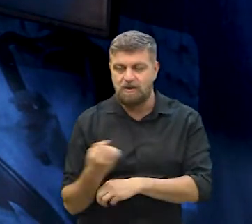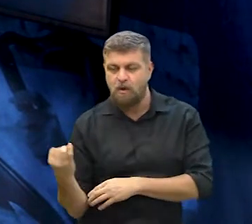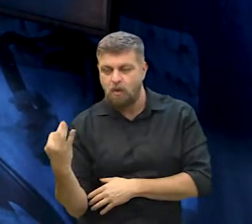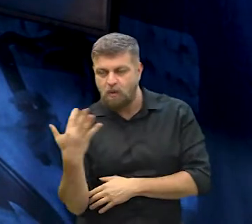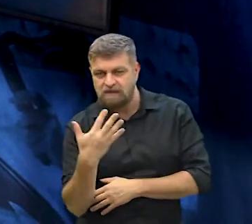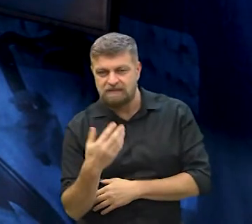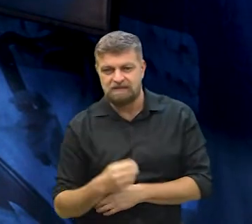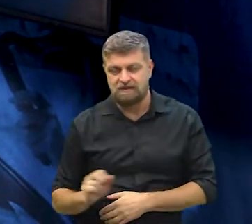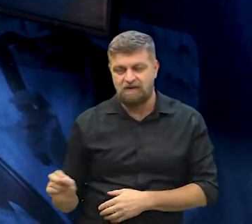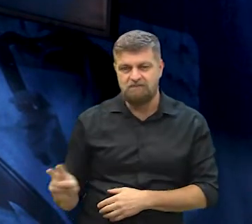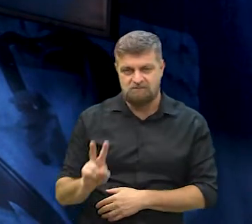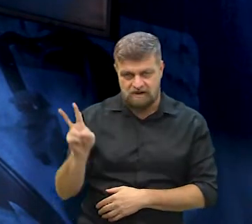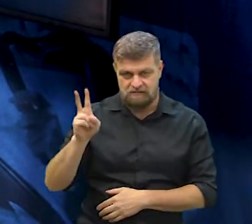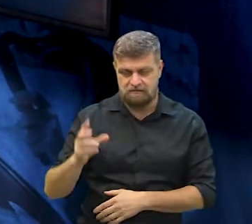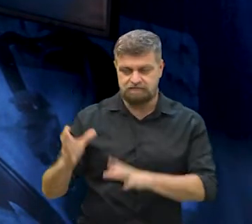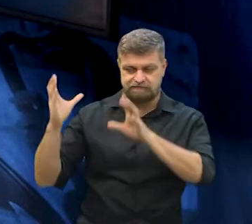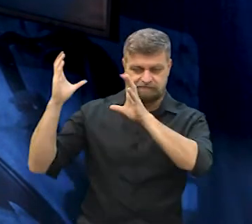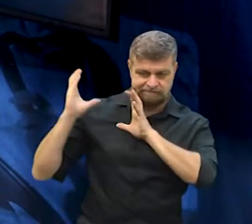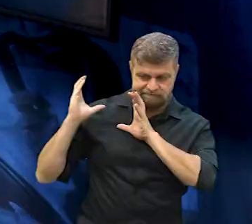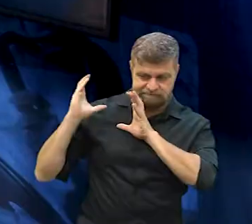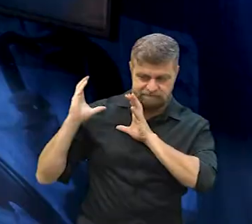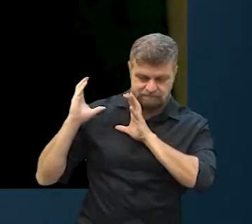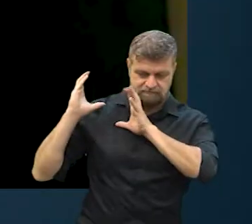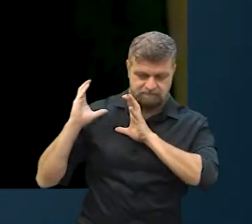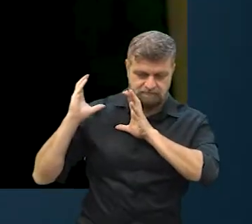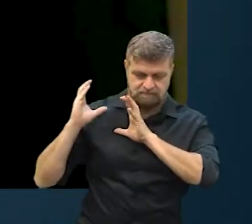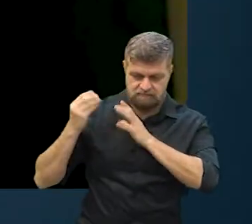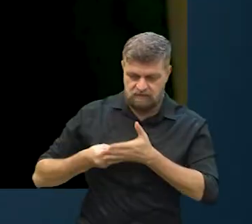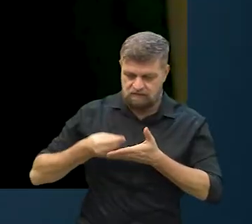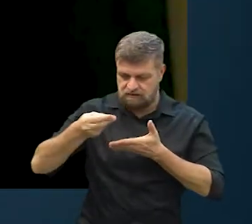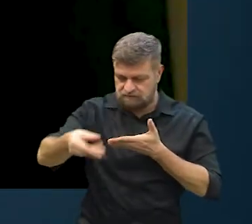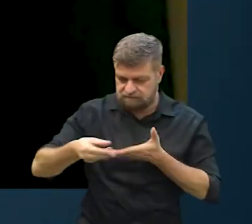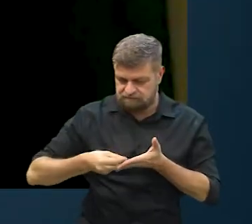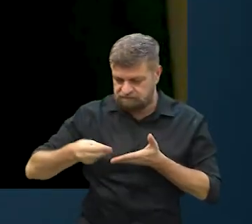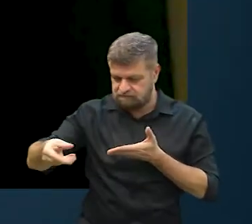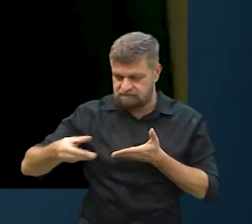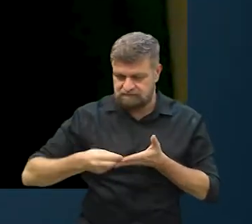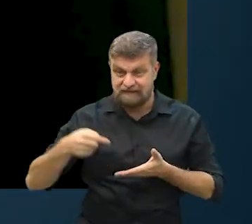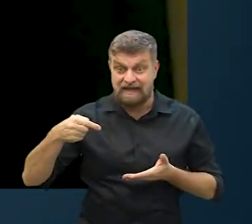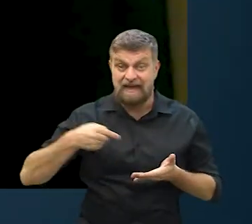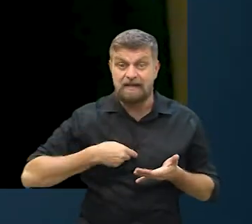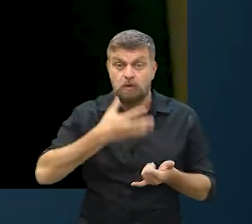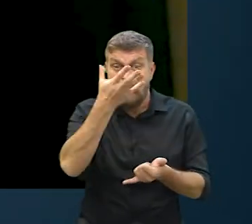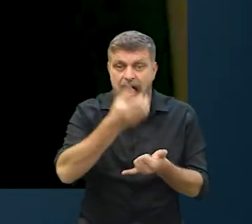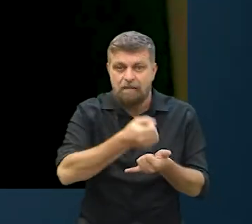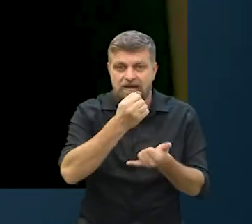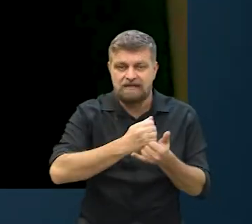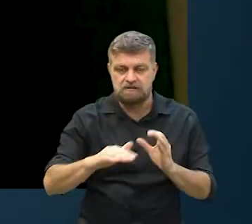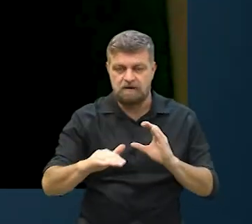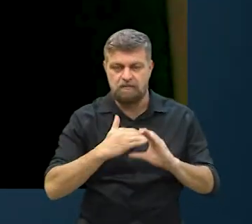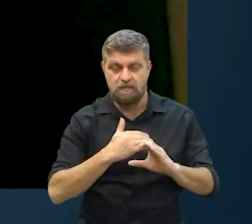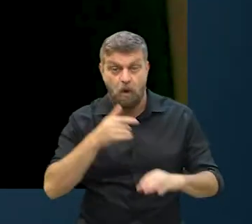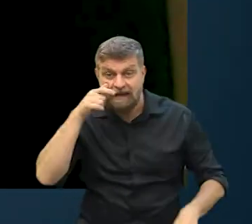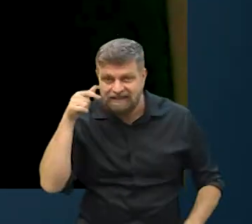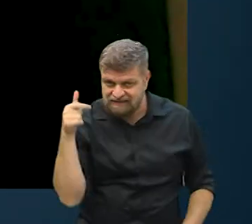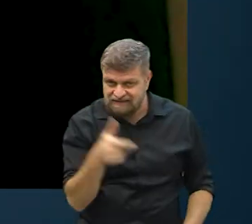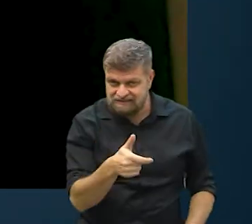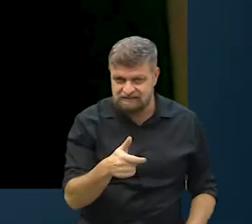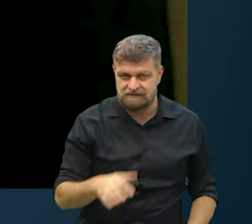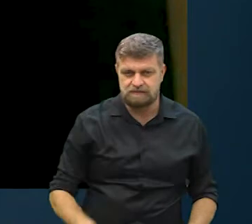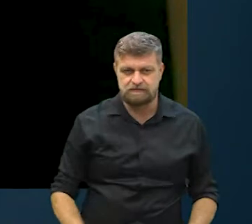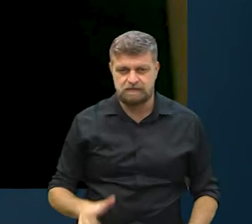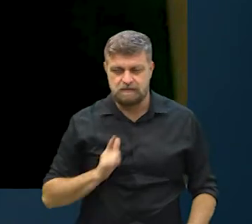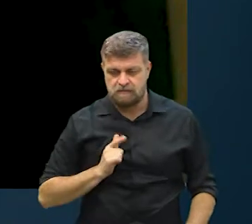endereço, quantidade, valor que ele vai ter que descarregar diretamente no seu aplicativo. E você sabe, Mirna, que isso é muito interessante,